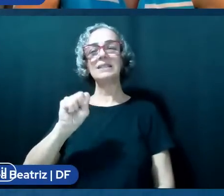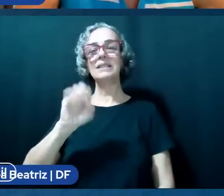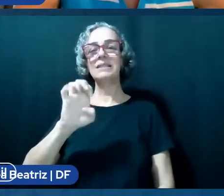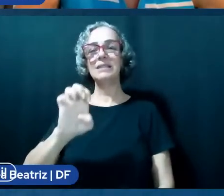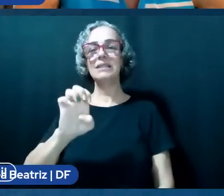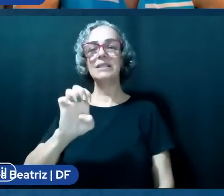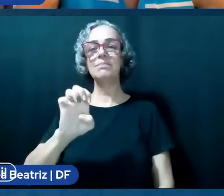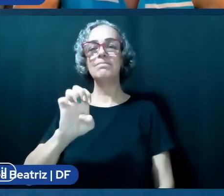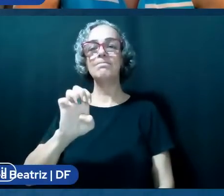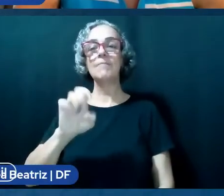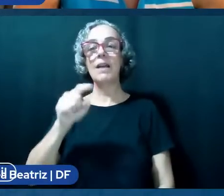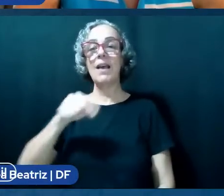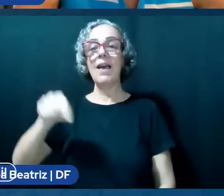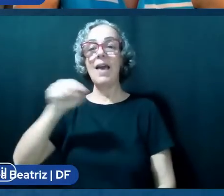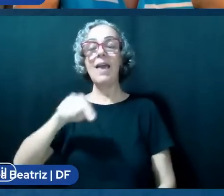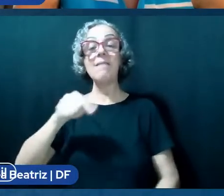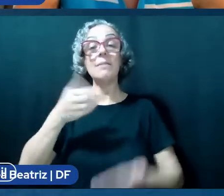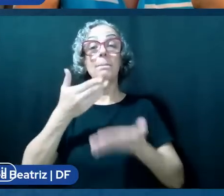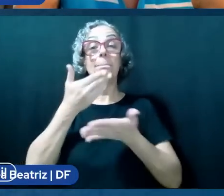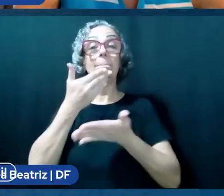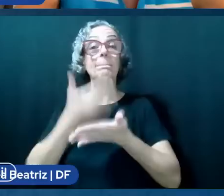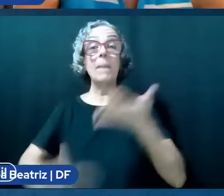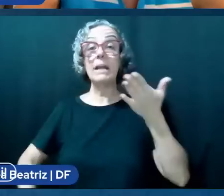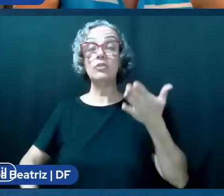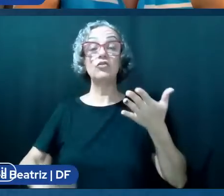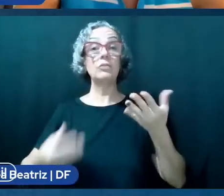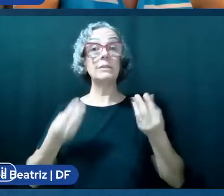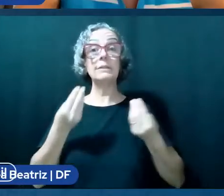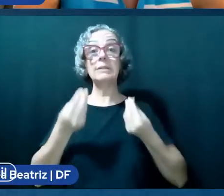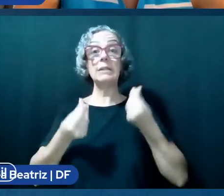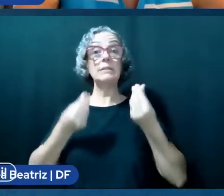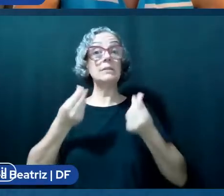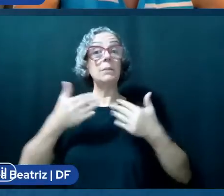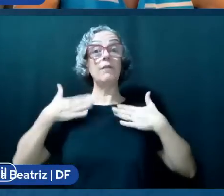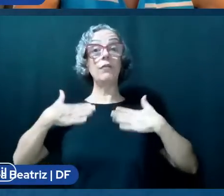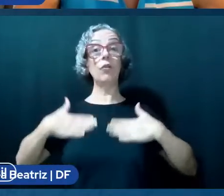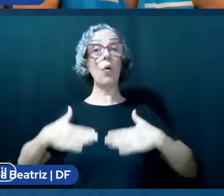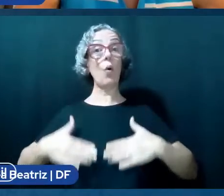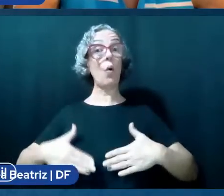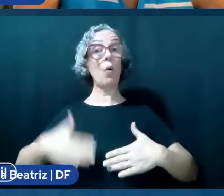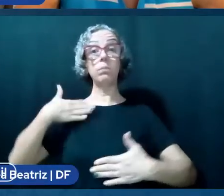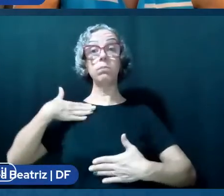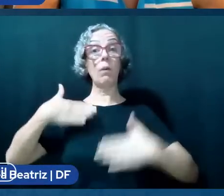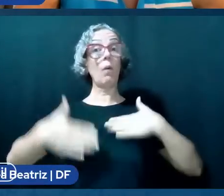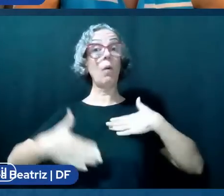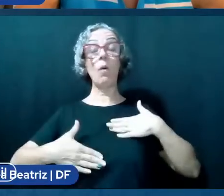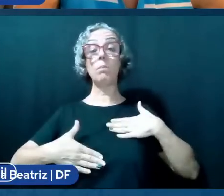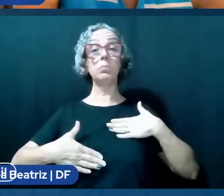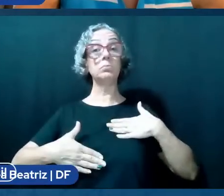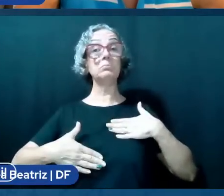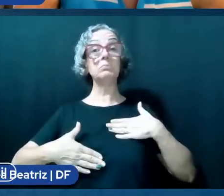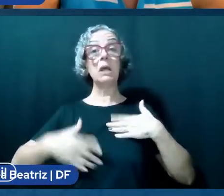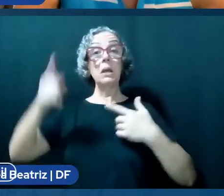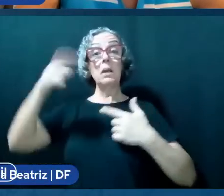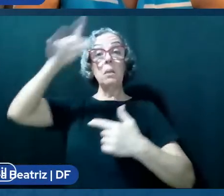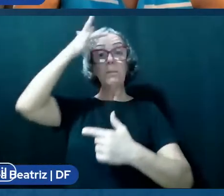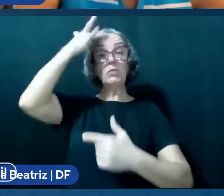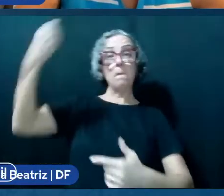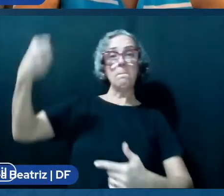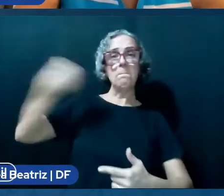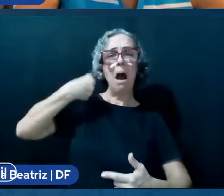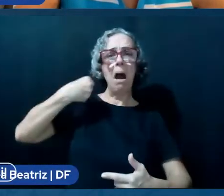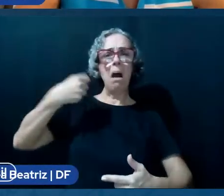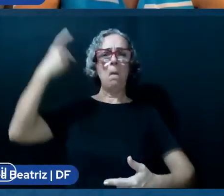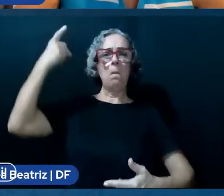de tal forma a sensibilidade corpórea que elas poderiam sofrer golpes sem senti-los. Outras eram